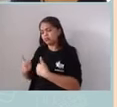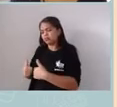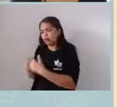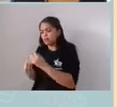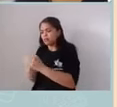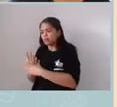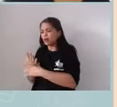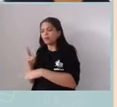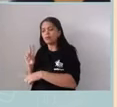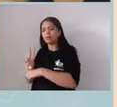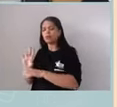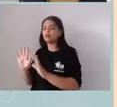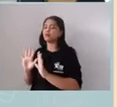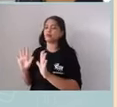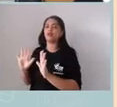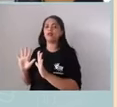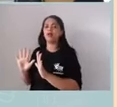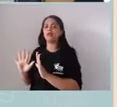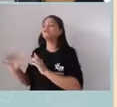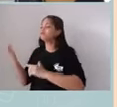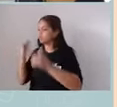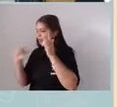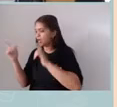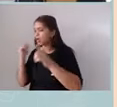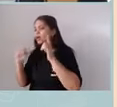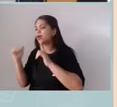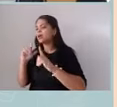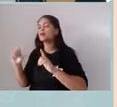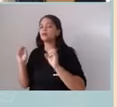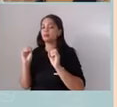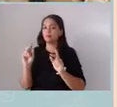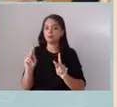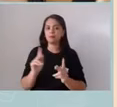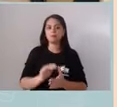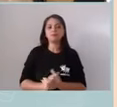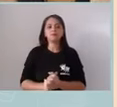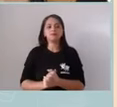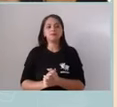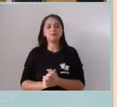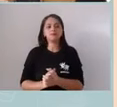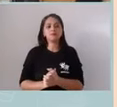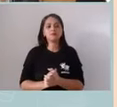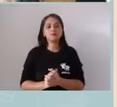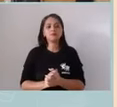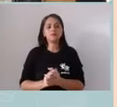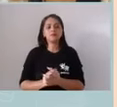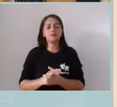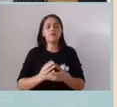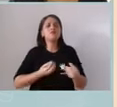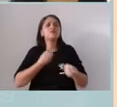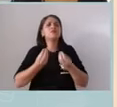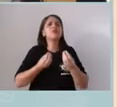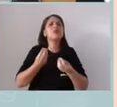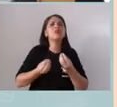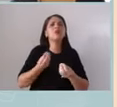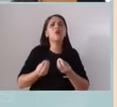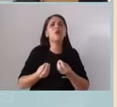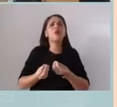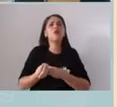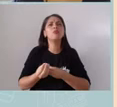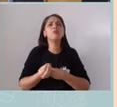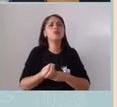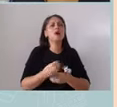os anticorpos. Ele está recebendo, ok? Então, vamos ver agora como é que a gente vai ter ou receber